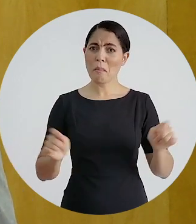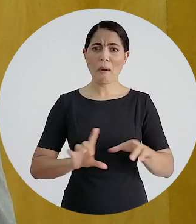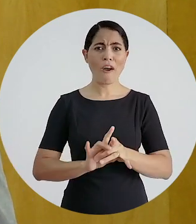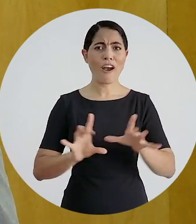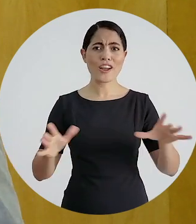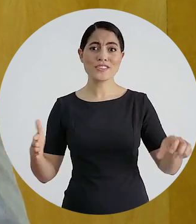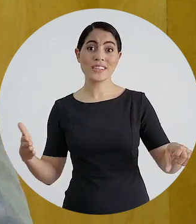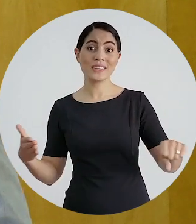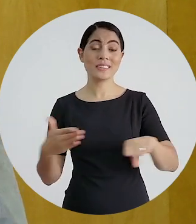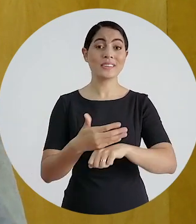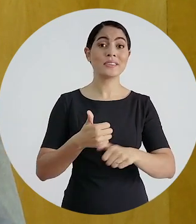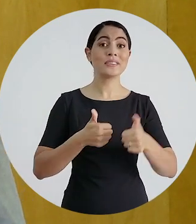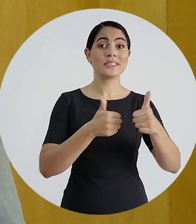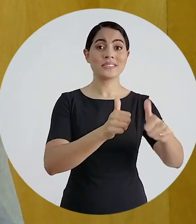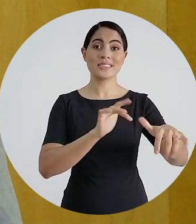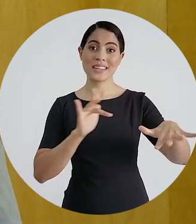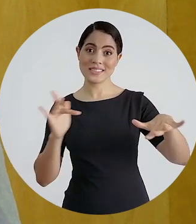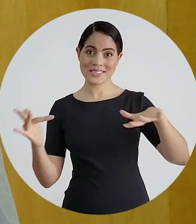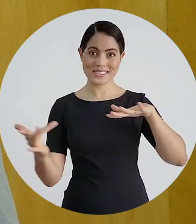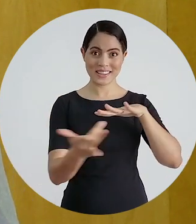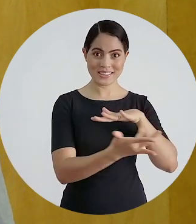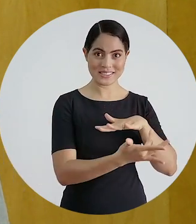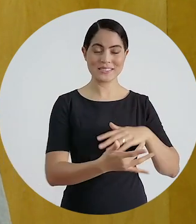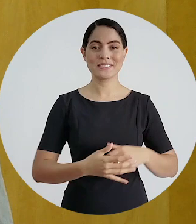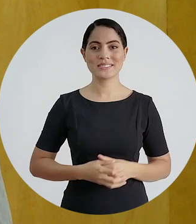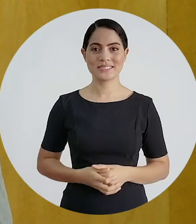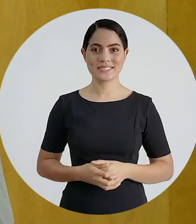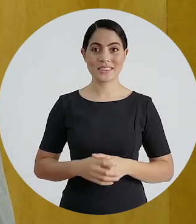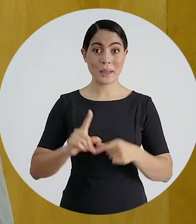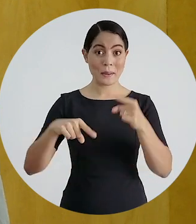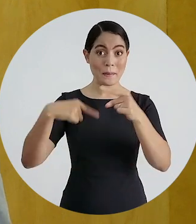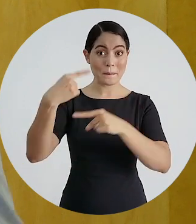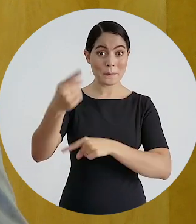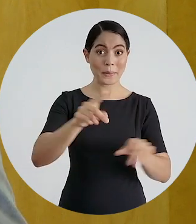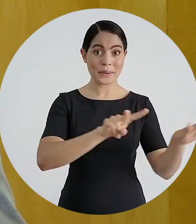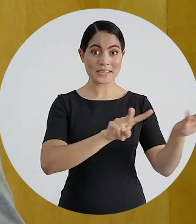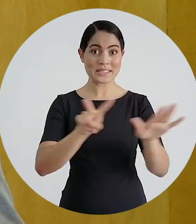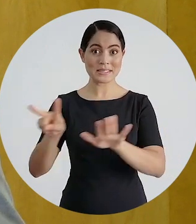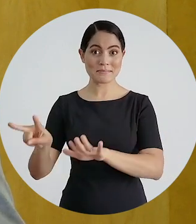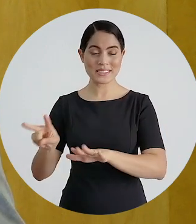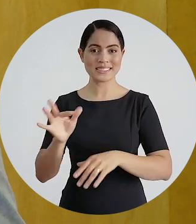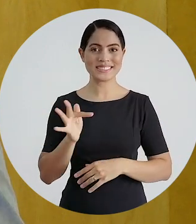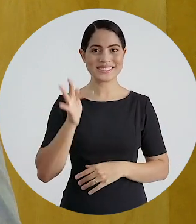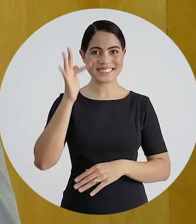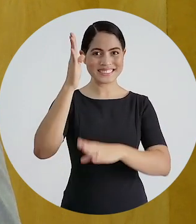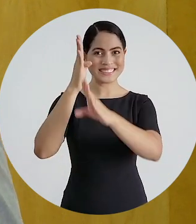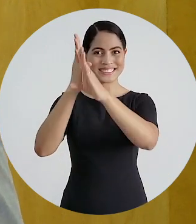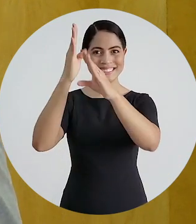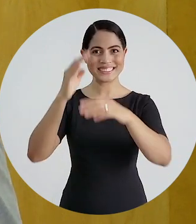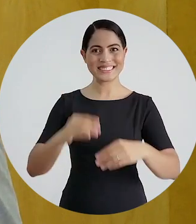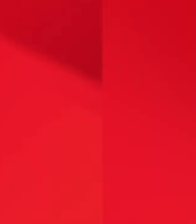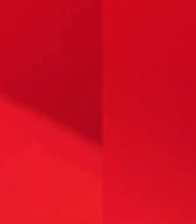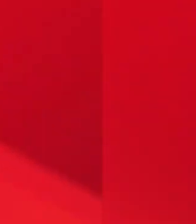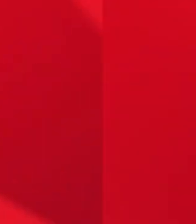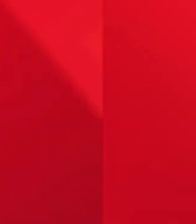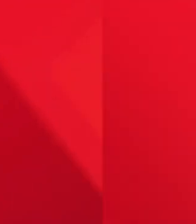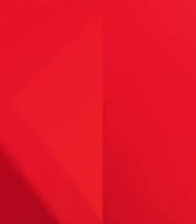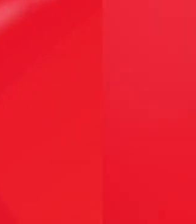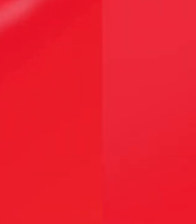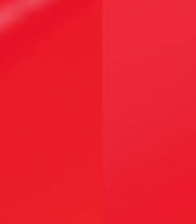vem fazendo, não deixe de seguir a gente nas redes sociais. Nos vemos na próxima semana. Até lá!